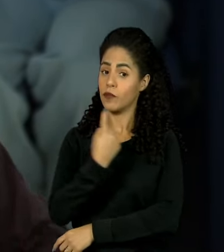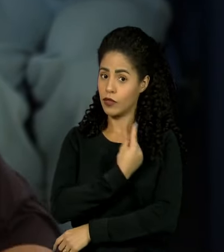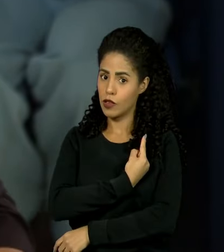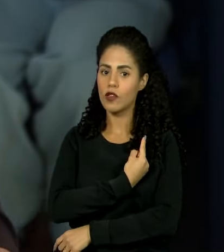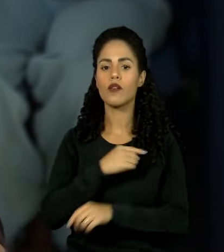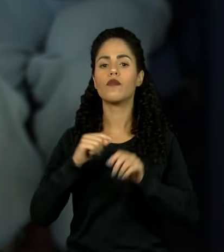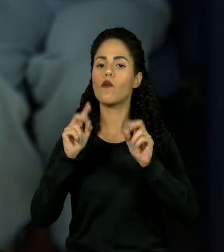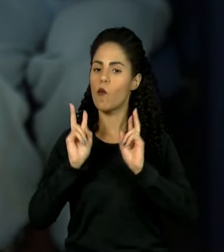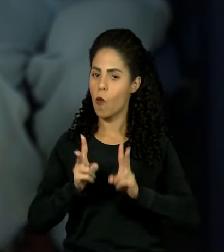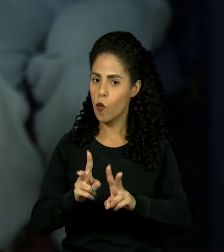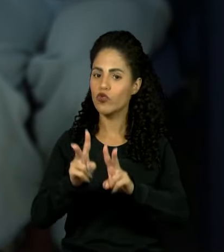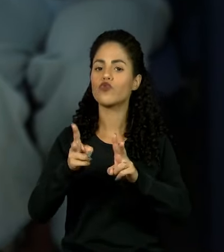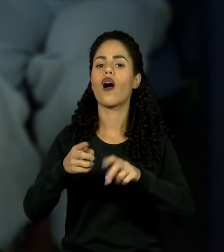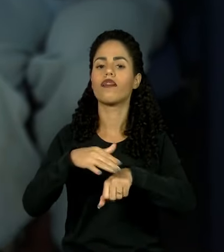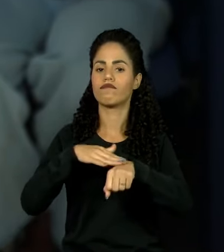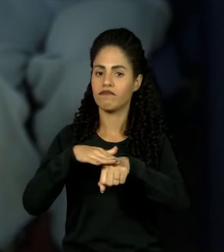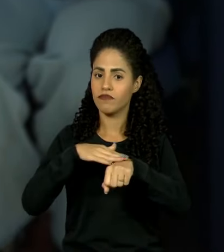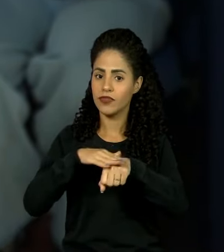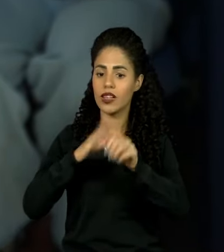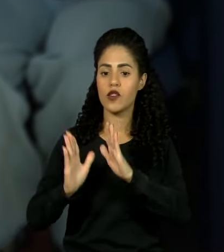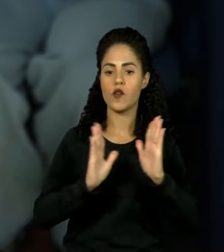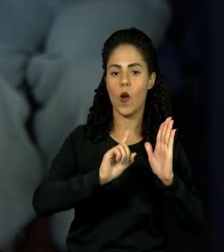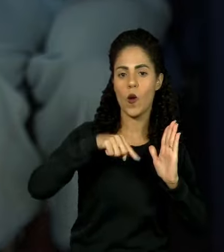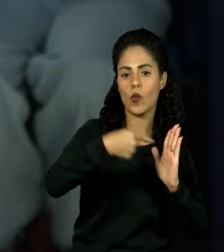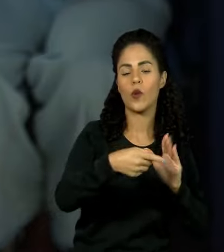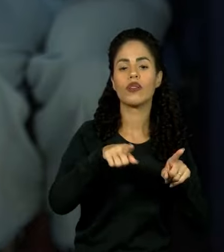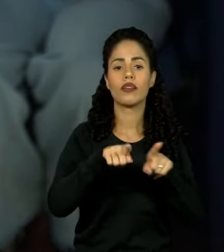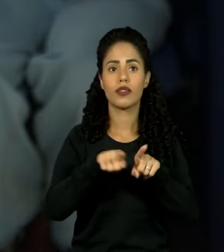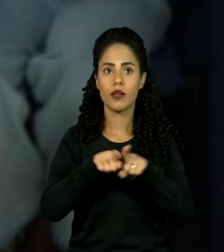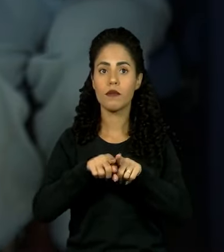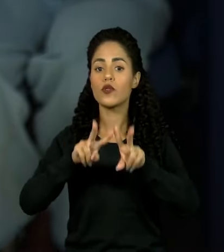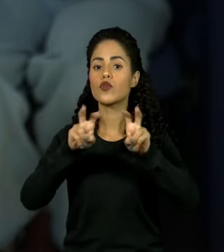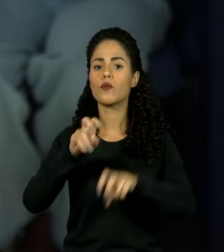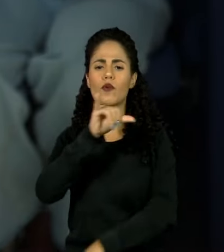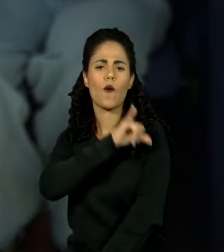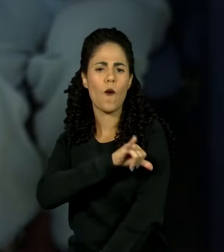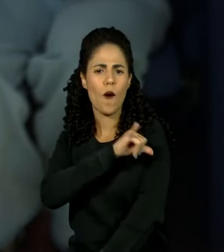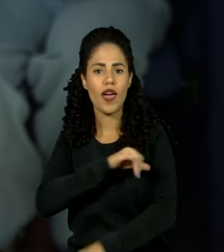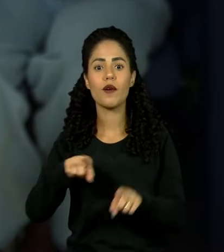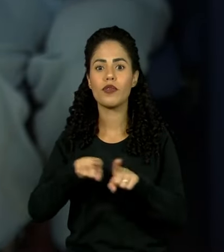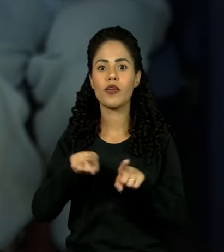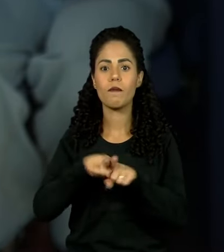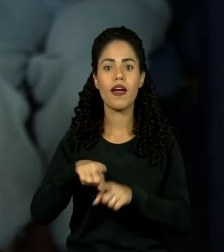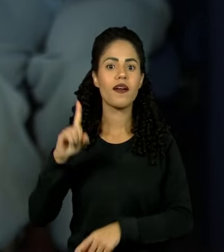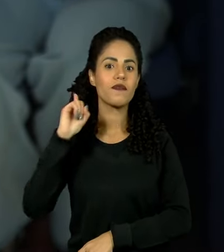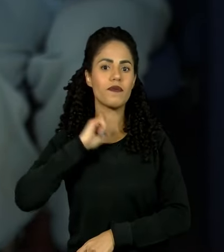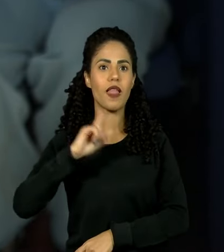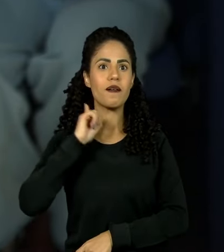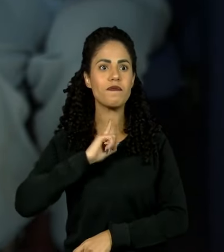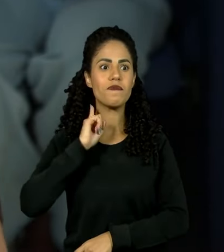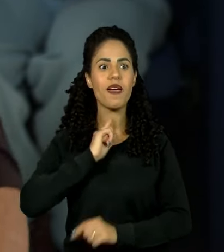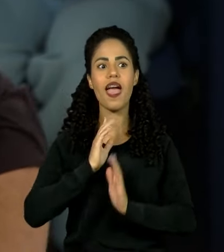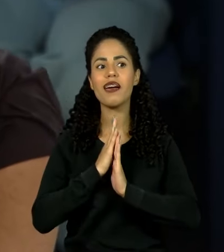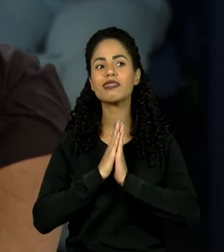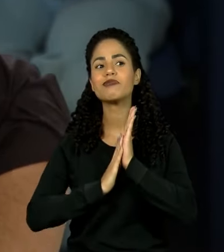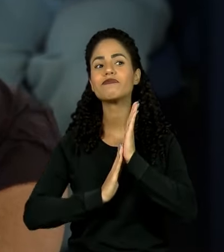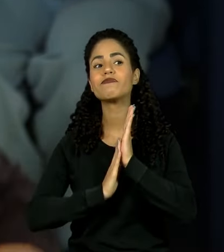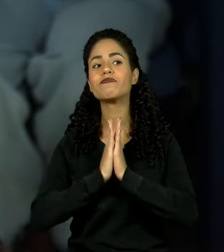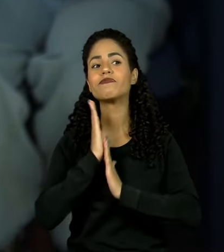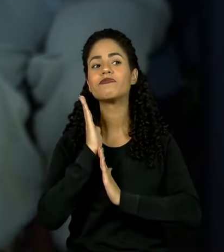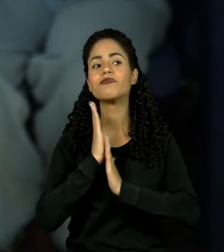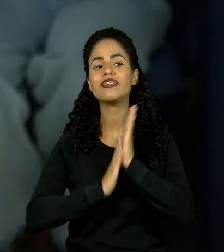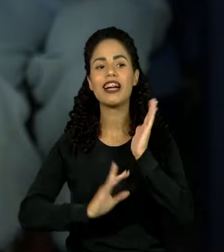vai falar mais no próximo bloco A gente tem mais música Nós vamos falar um pouco sobre o Rio de Janeiro nós vamos falar sobre o Flamengo vamos falar sobre o